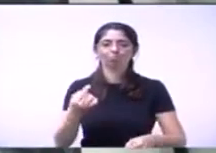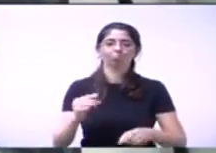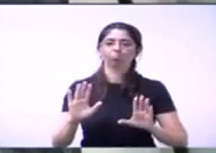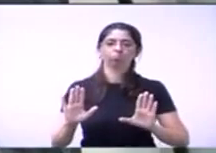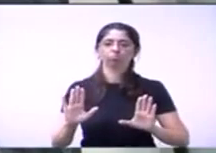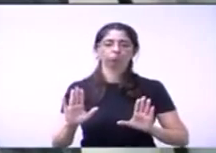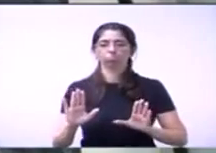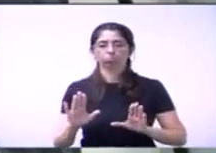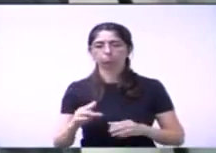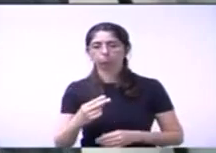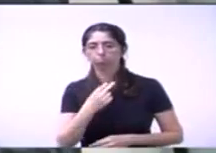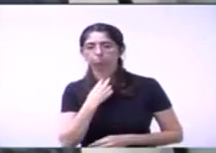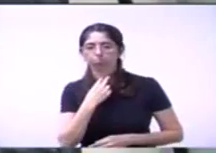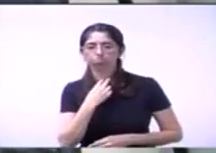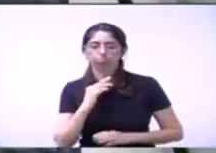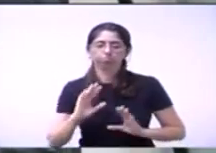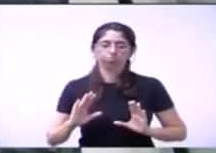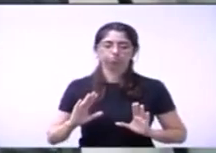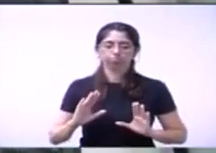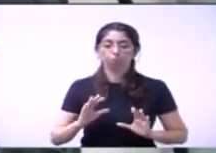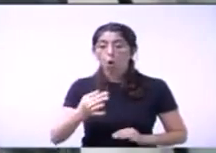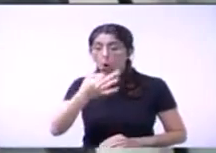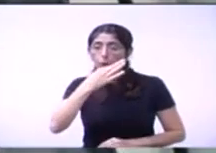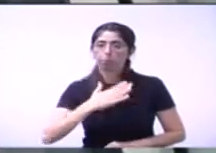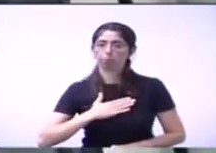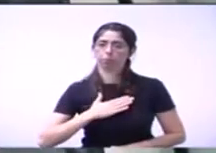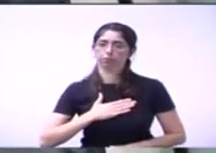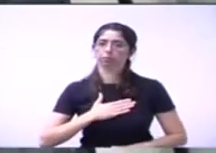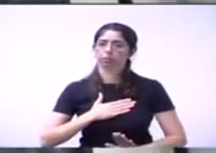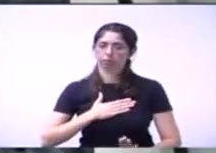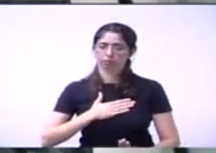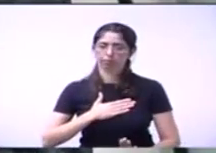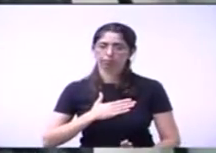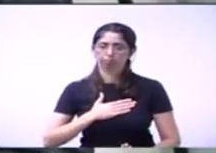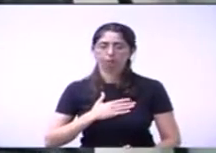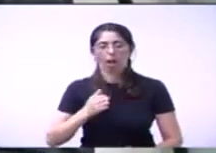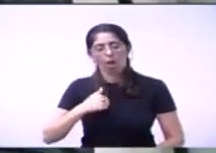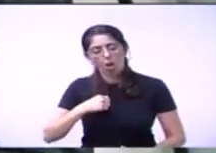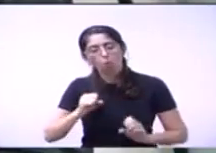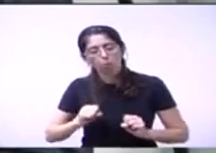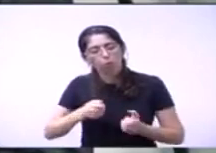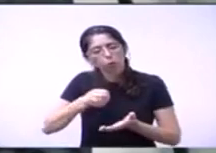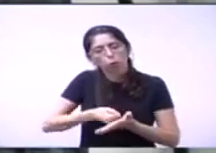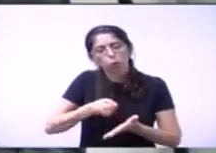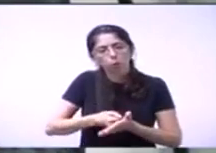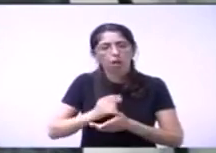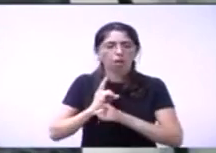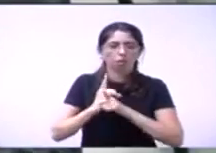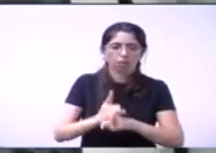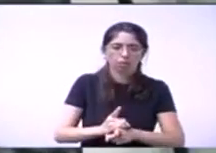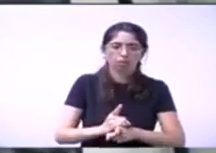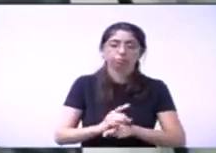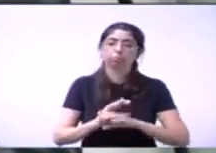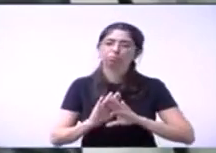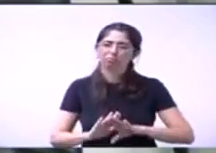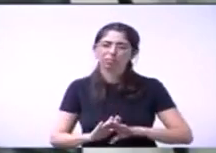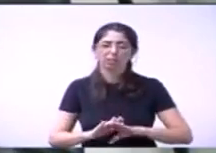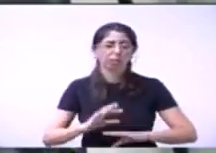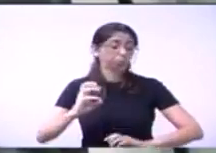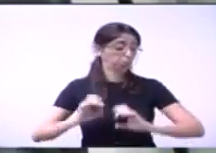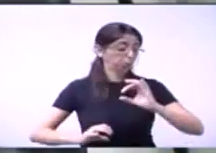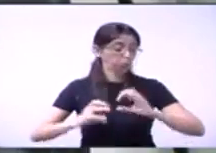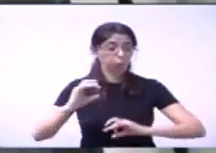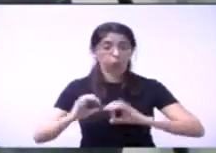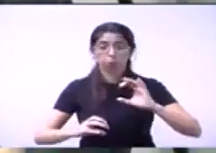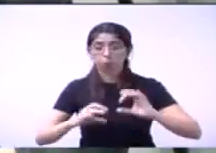do partido, mas entendia que eu precisava de um pouco de tranquilidade, porque o mandato